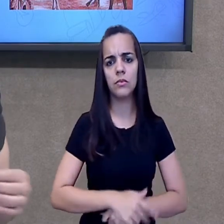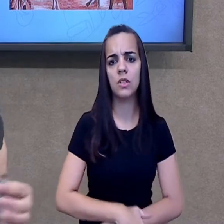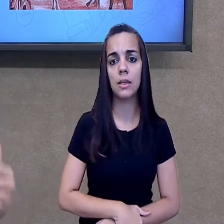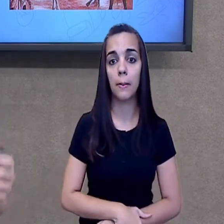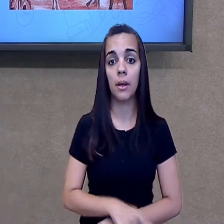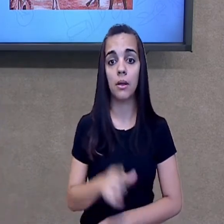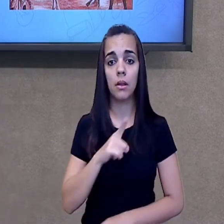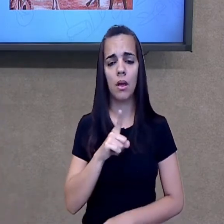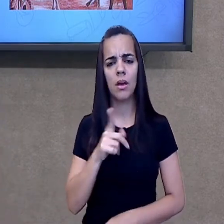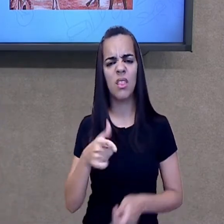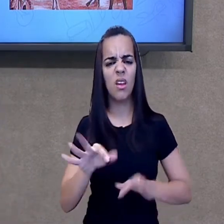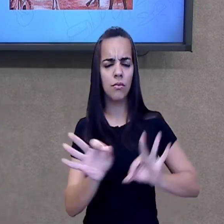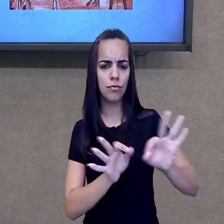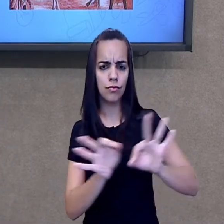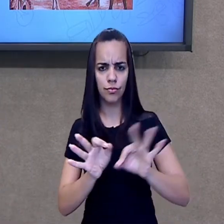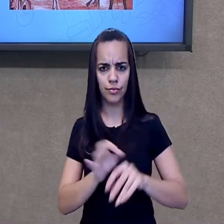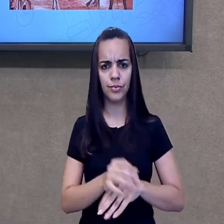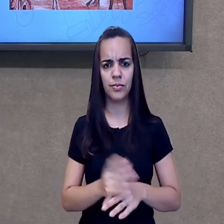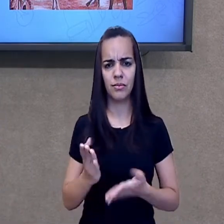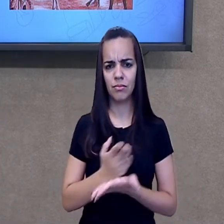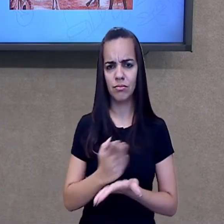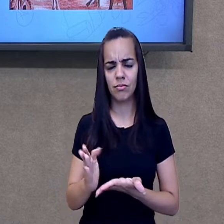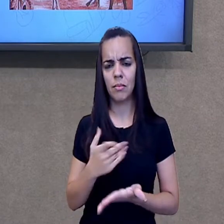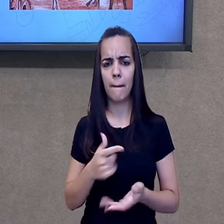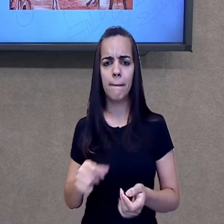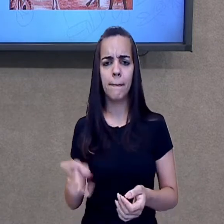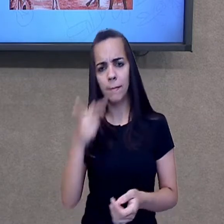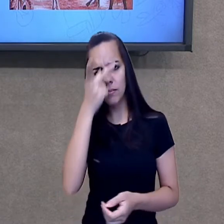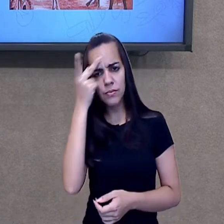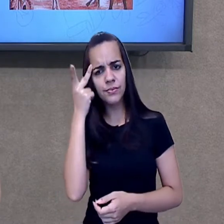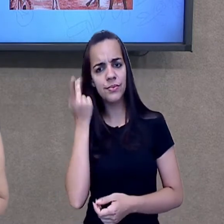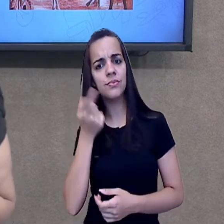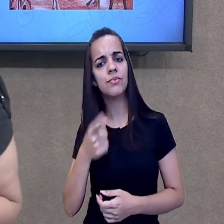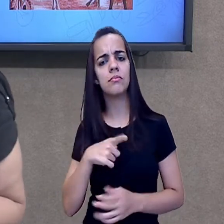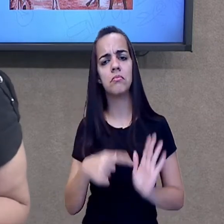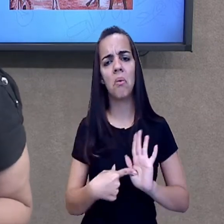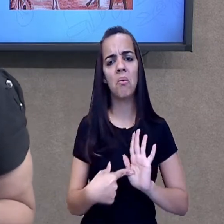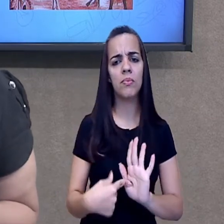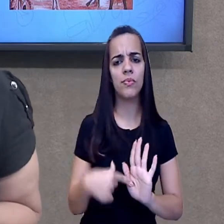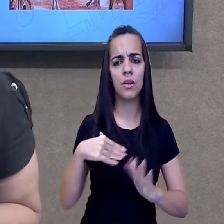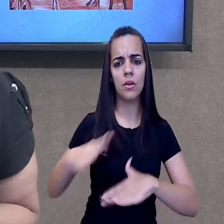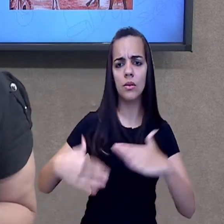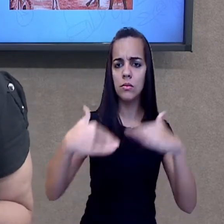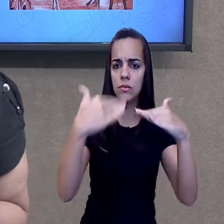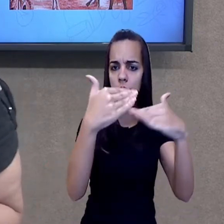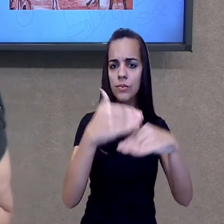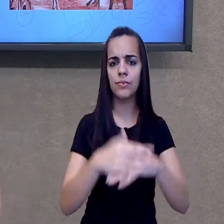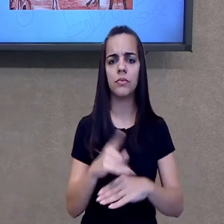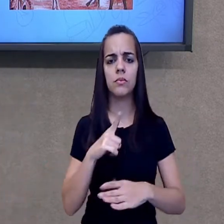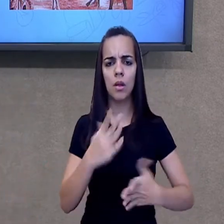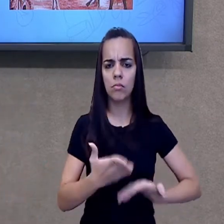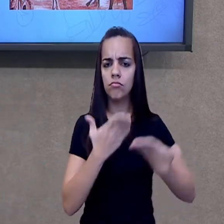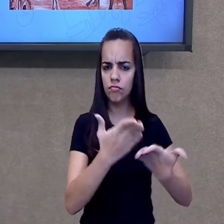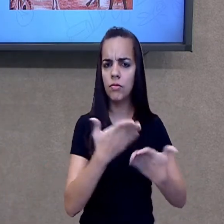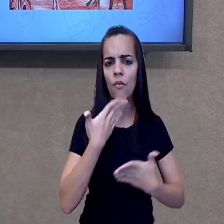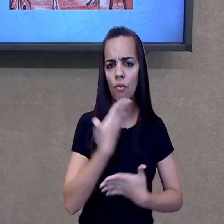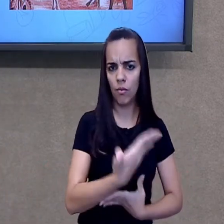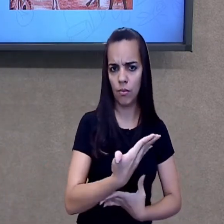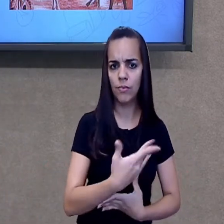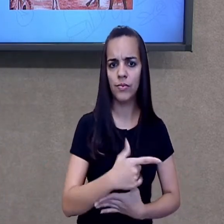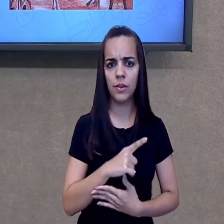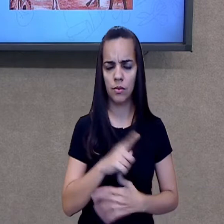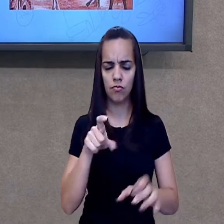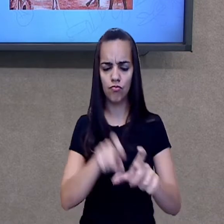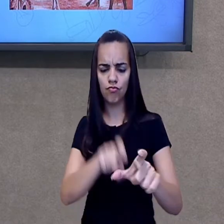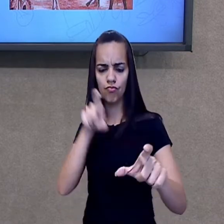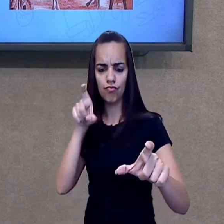da ocorrência dessas revoltas. Para alguns, isso indica o desenvolvimento que contribuiu para o processo de